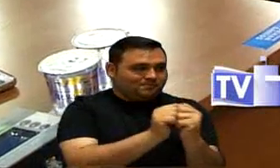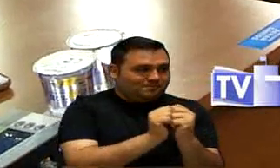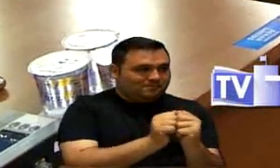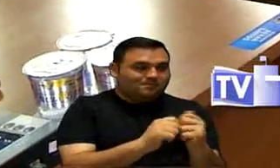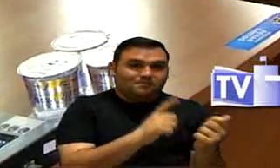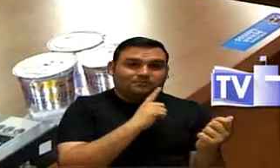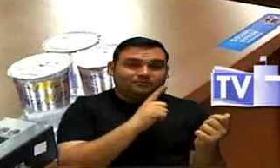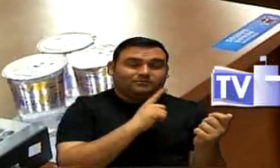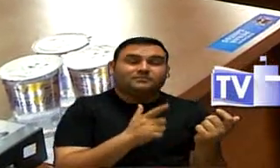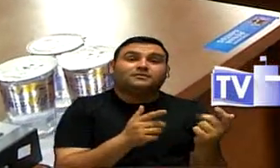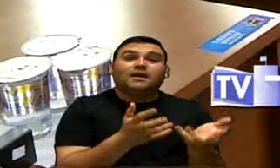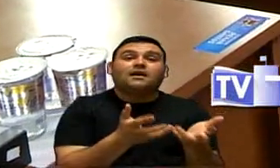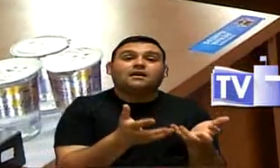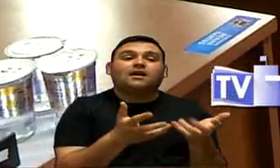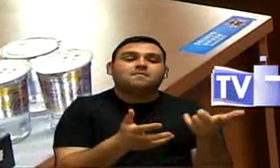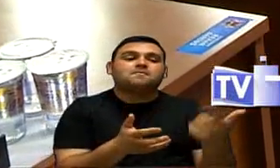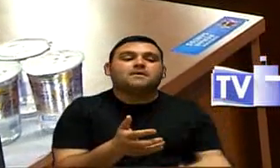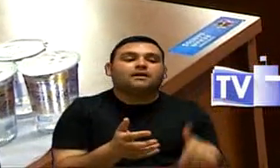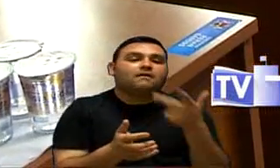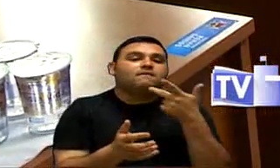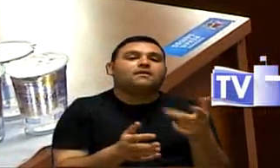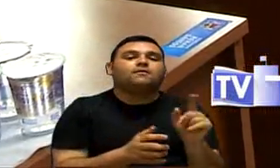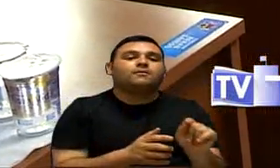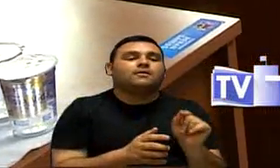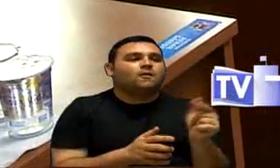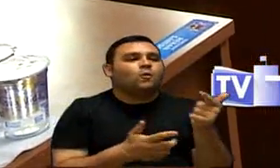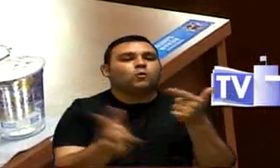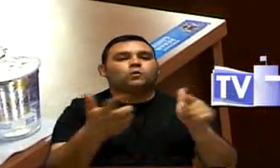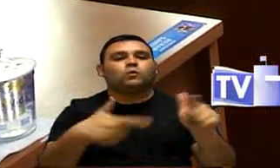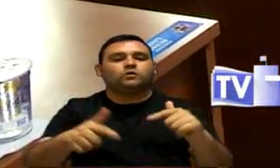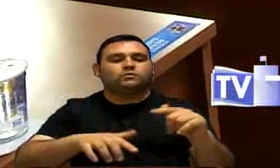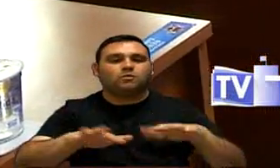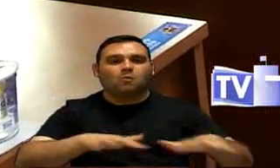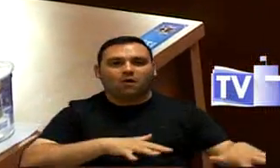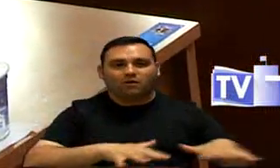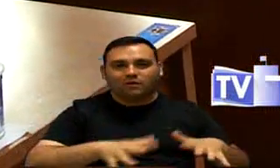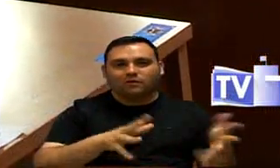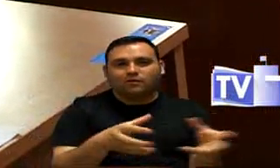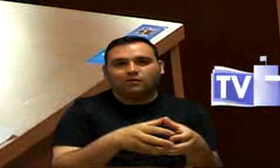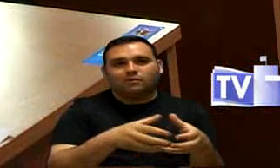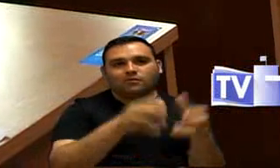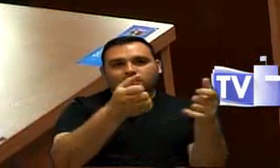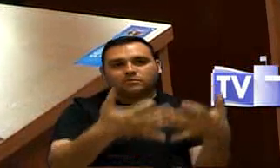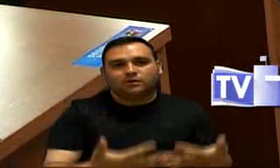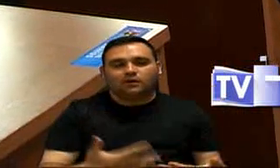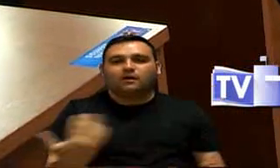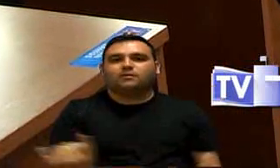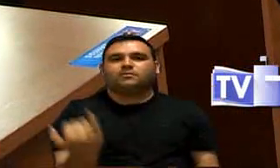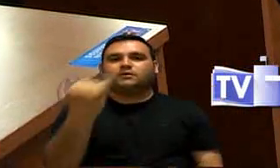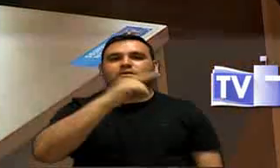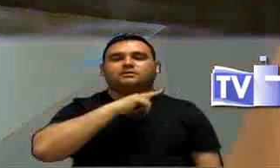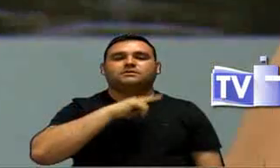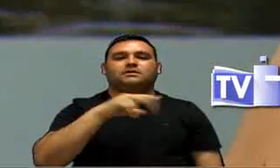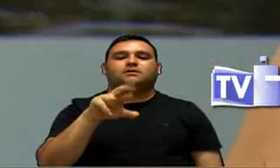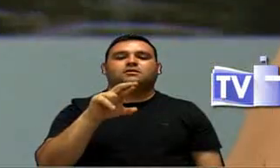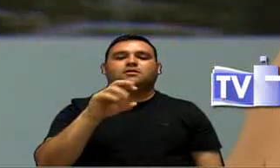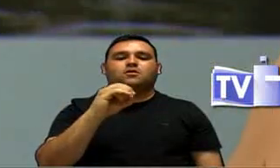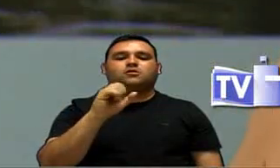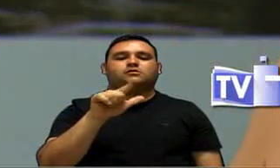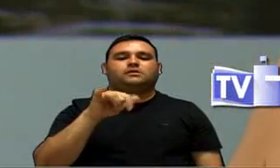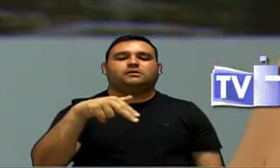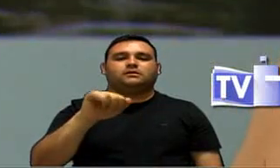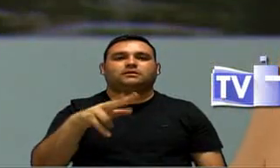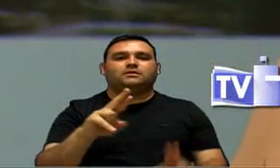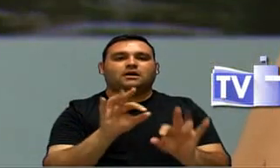junto aqui. Eu queria também falar, né, dos outros movimentos, né, aqui citar assim, da importância, né, da Rosalina da UFSCar,